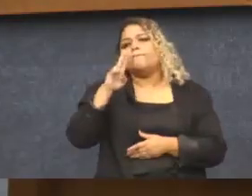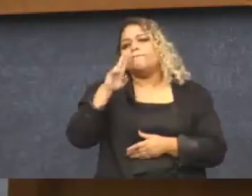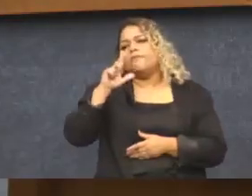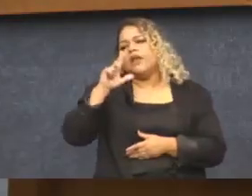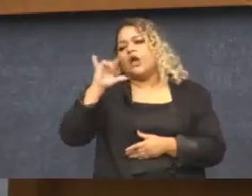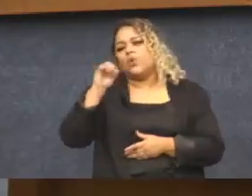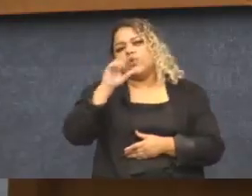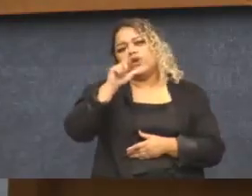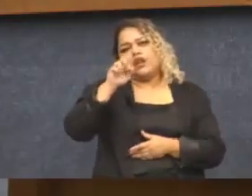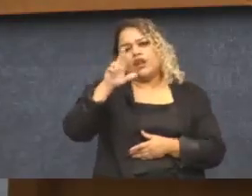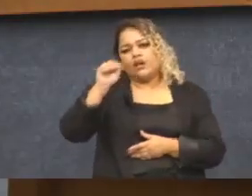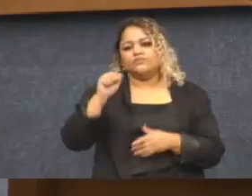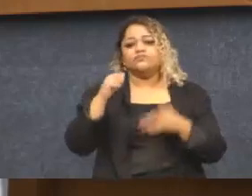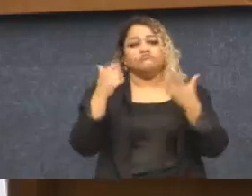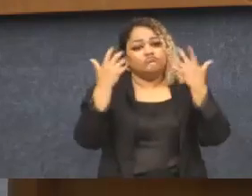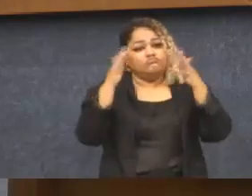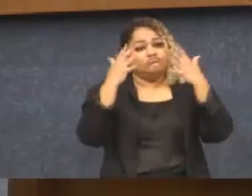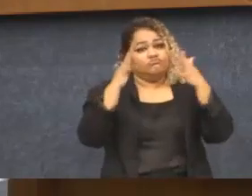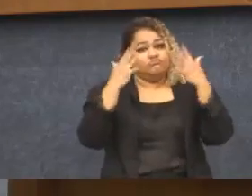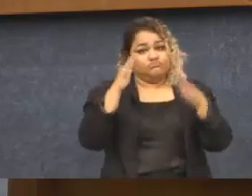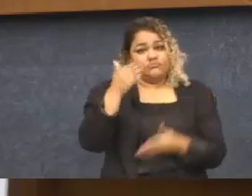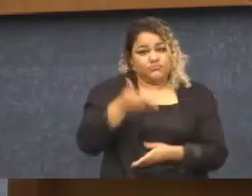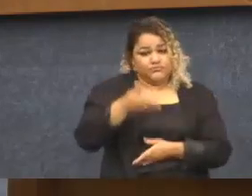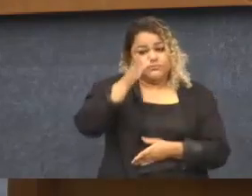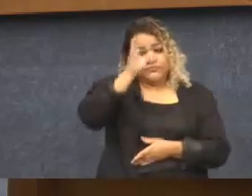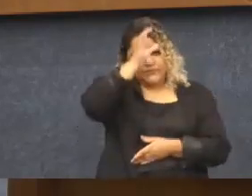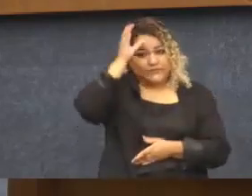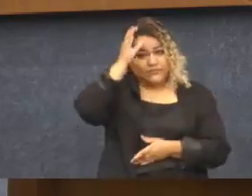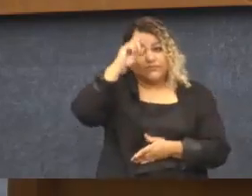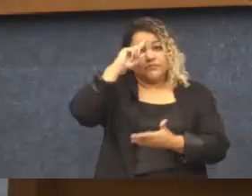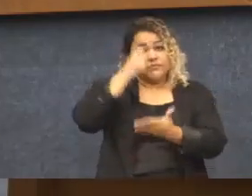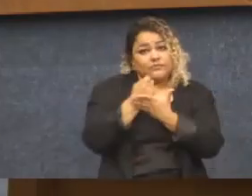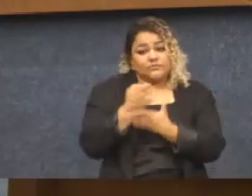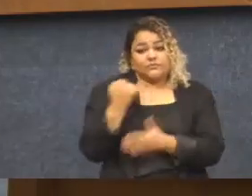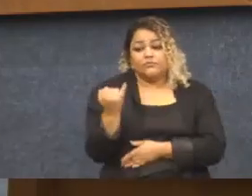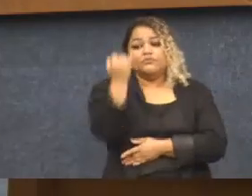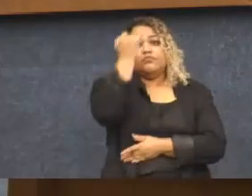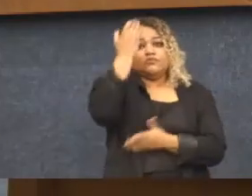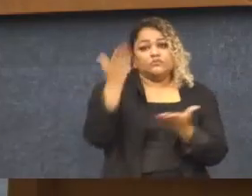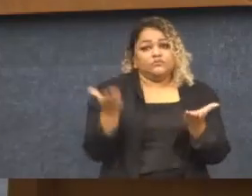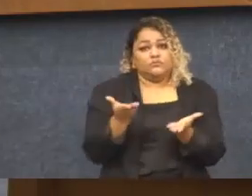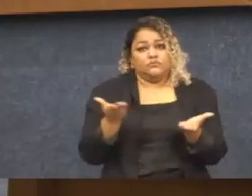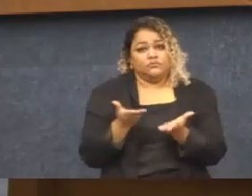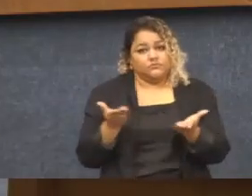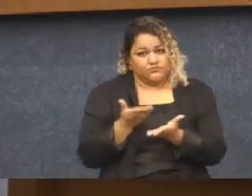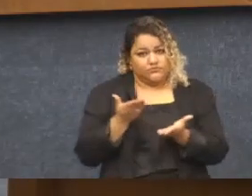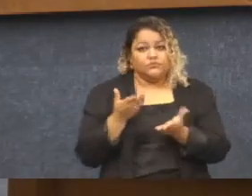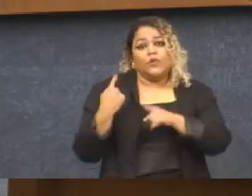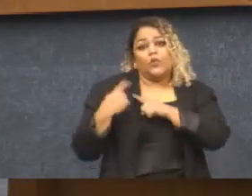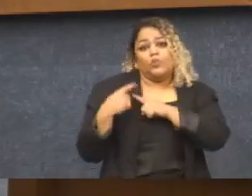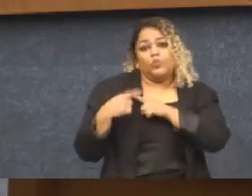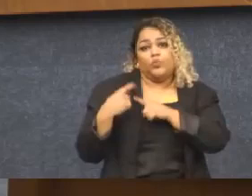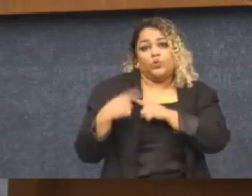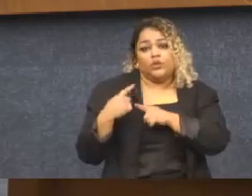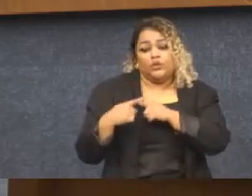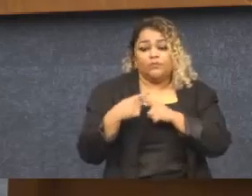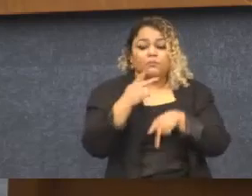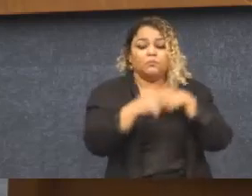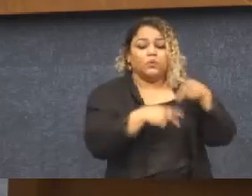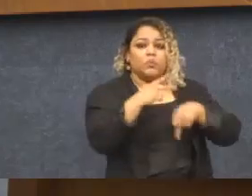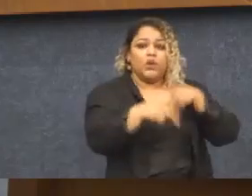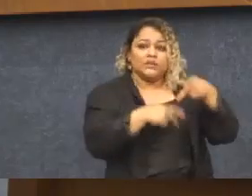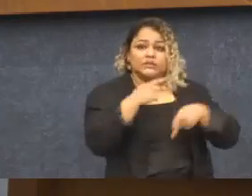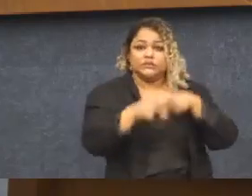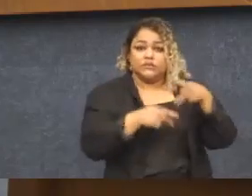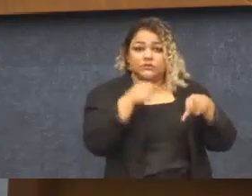Quero parabenizar essa Câmara Municipal por uma decisão importantíssima que foi tomada hoje. Afinal de contas, a população